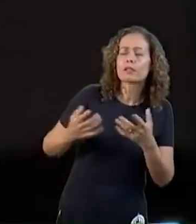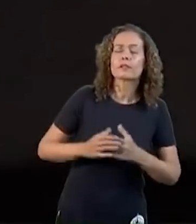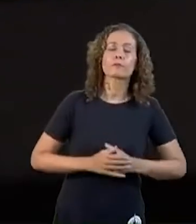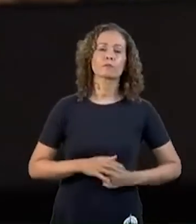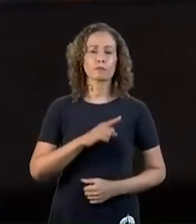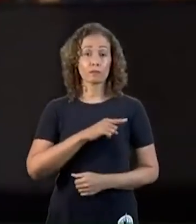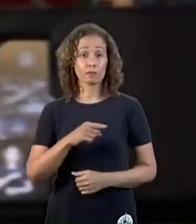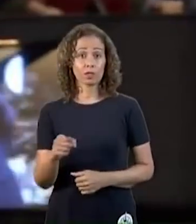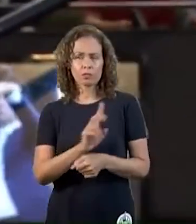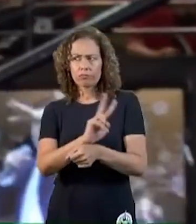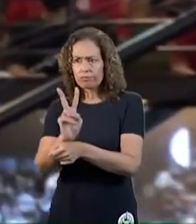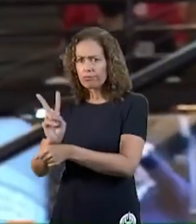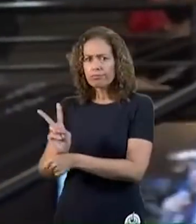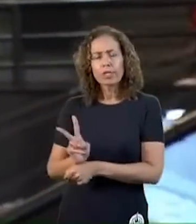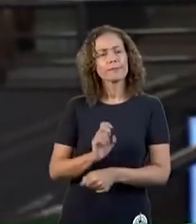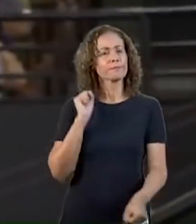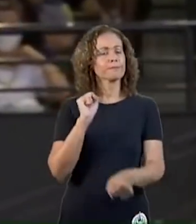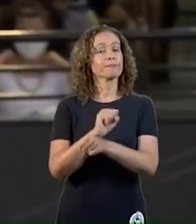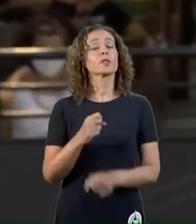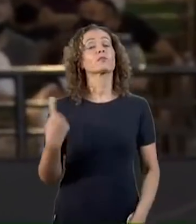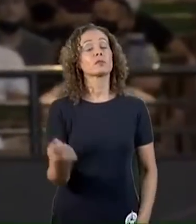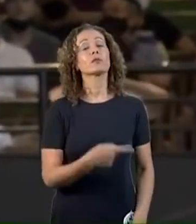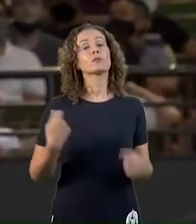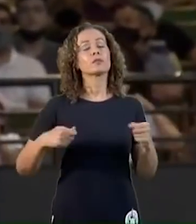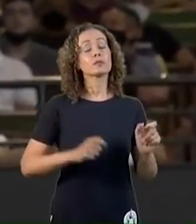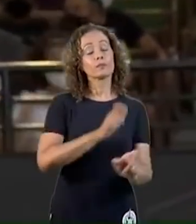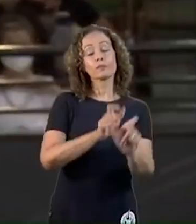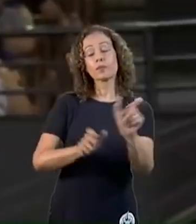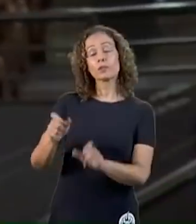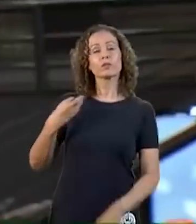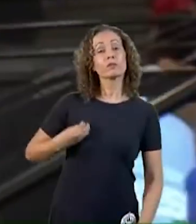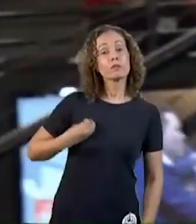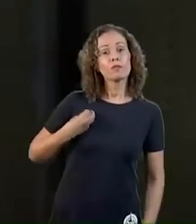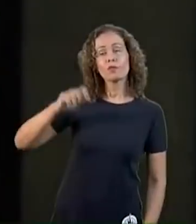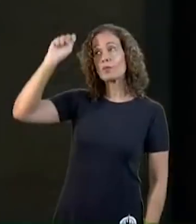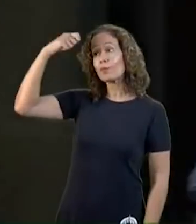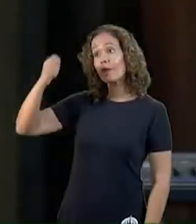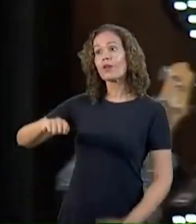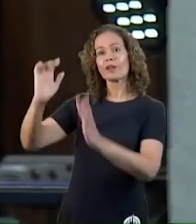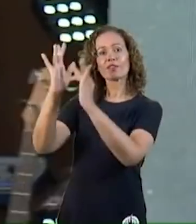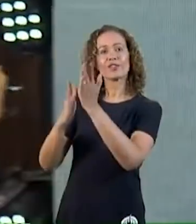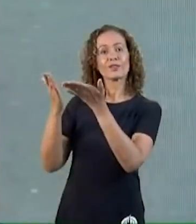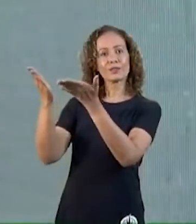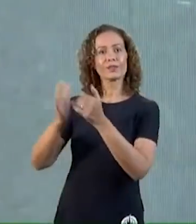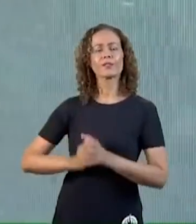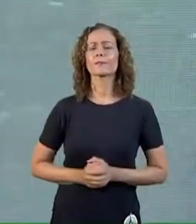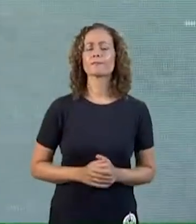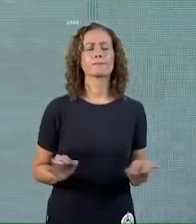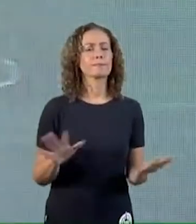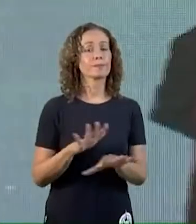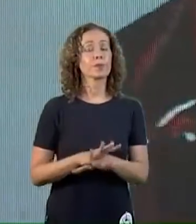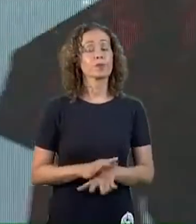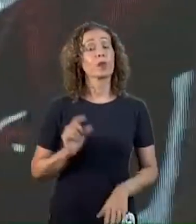Pode aposentar. Nós estamos precisando de pessoas que vivam para honrar o Senhor Jesus. É assim. É isso que